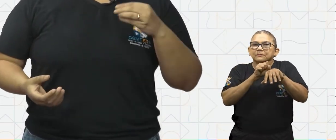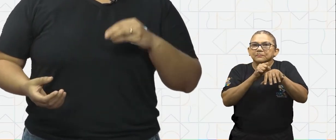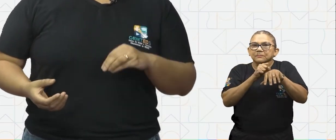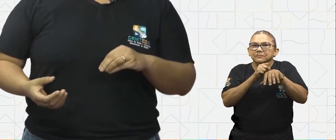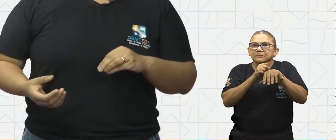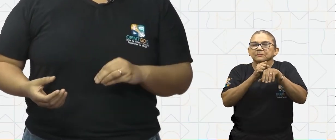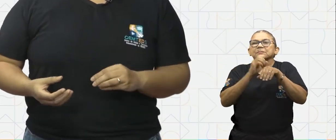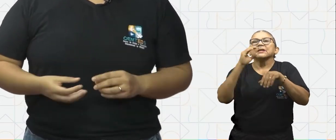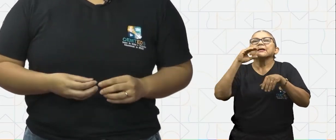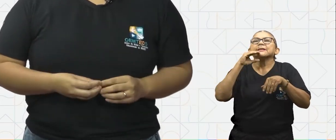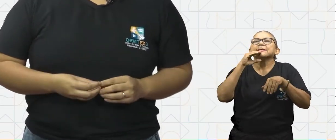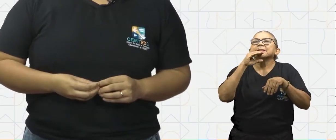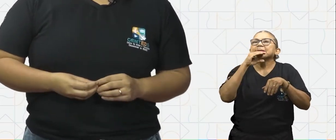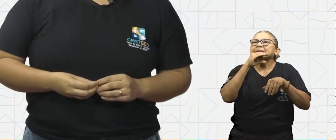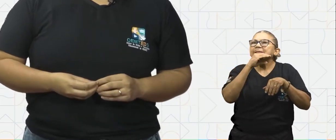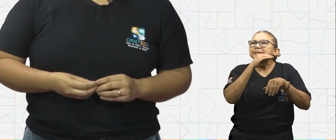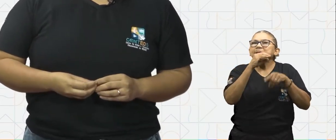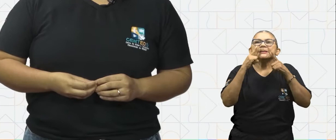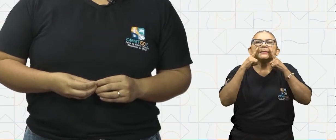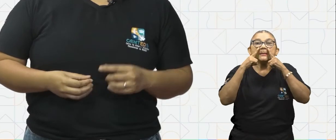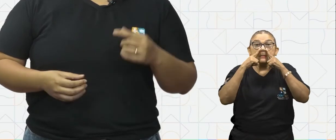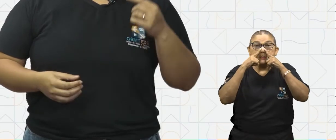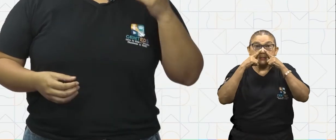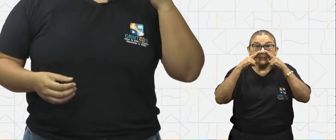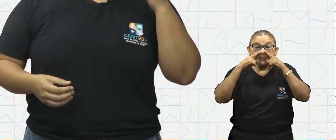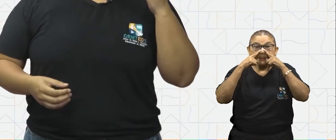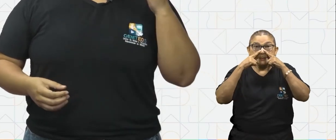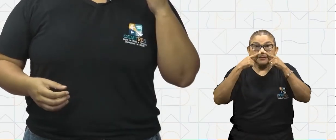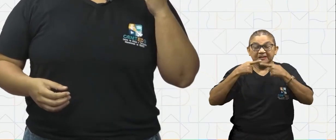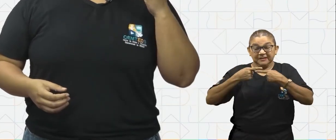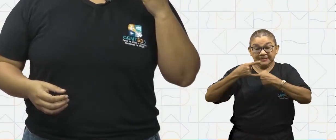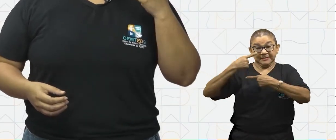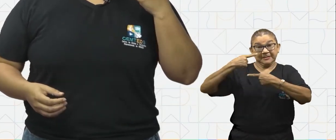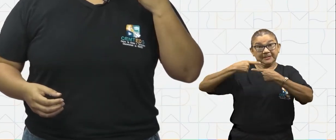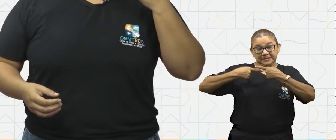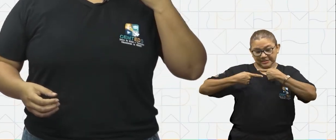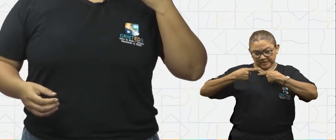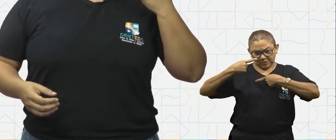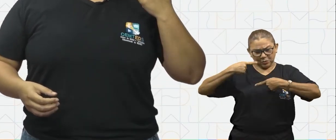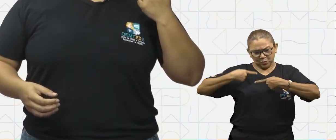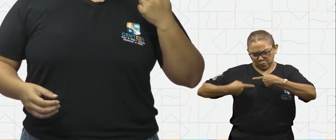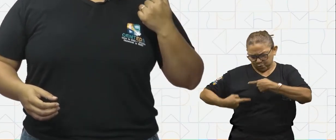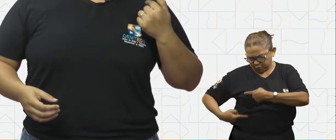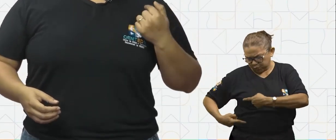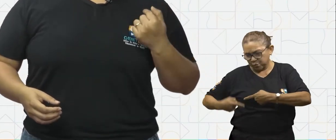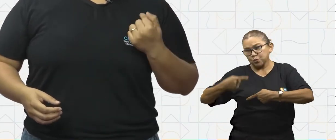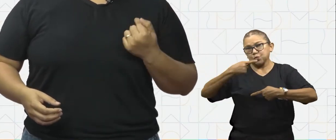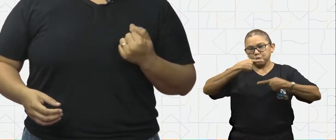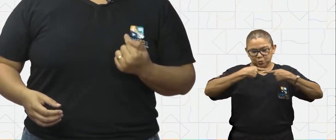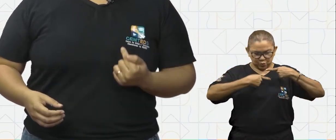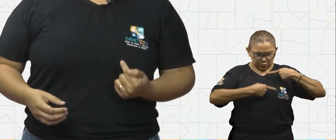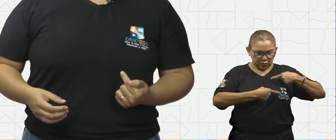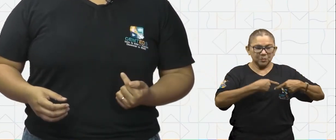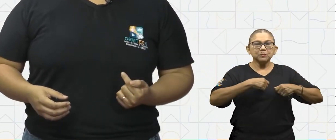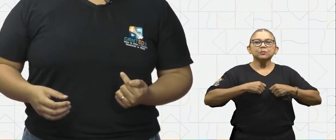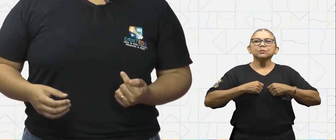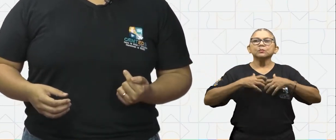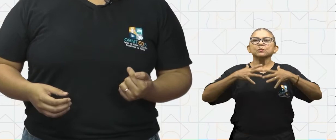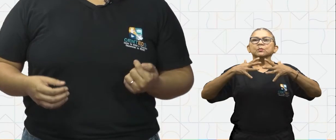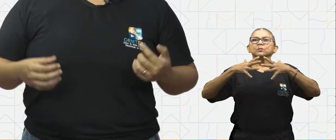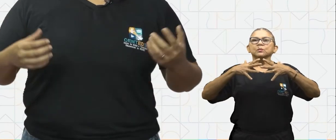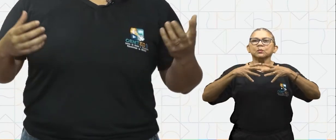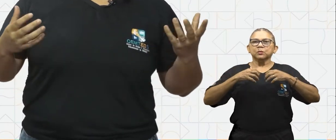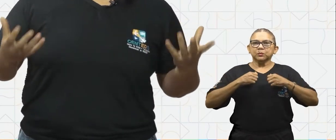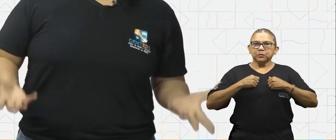e umidificado pelas cavidades nasais, posteriormente faz todo o caminho do sistema respiratório